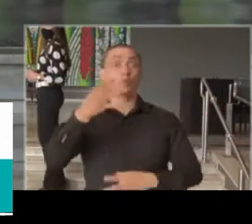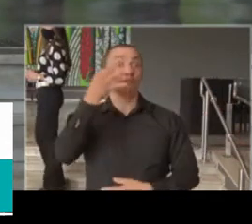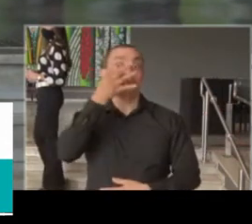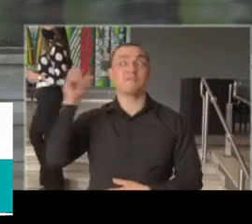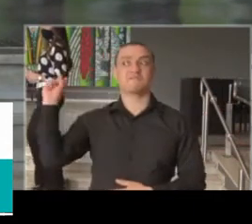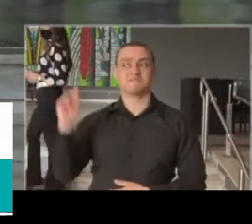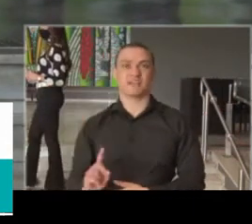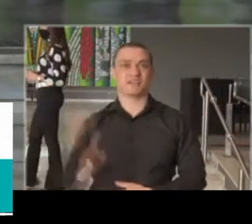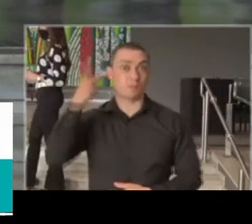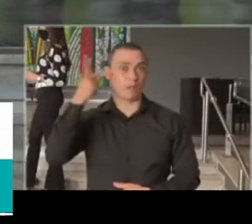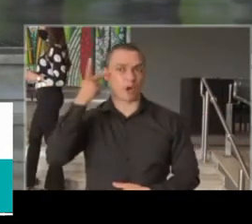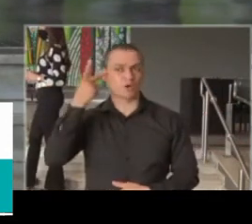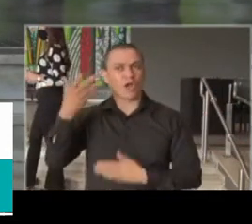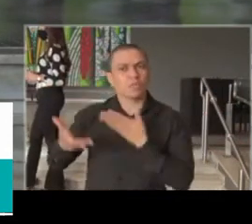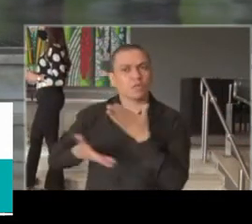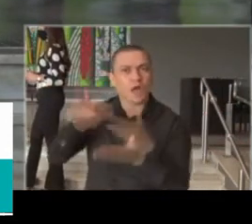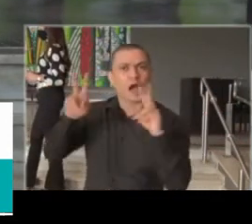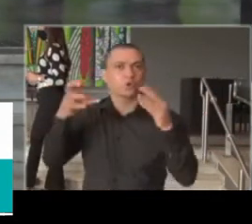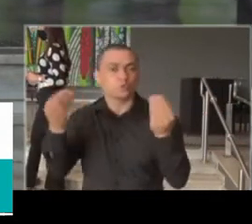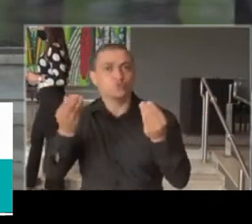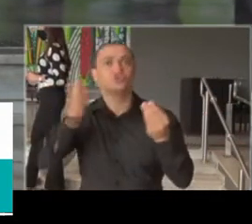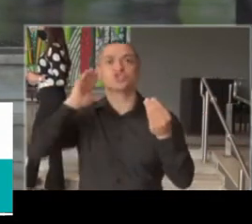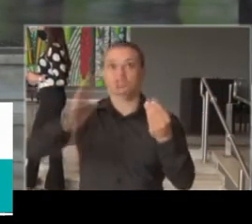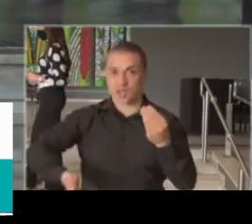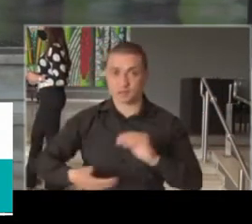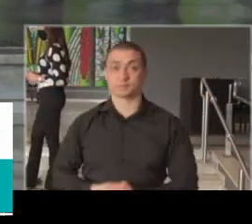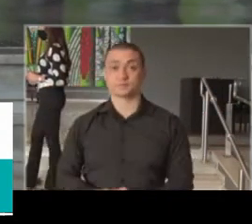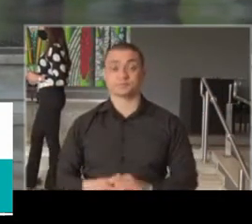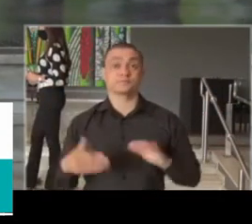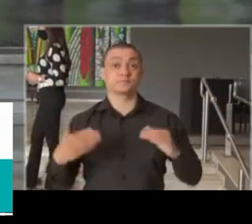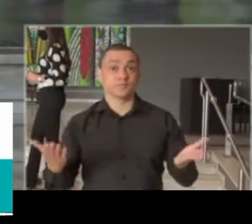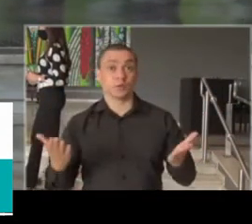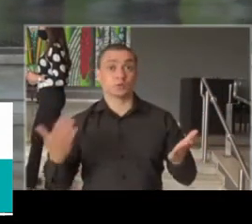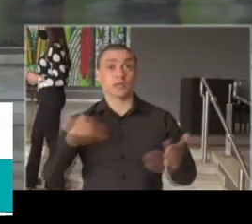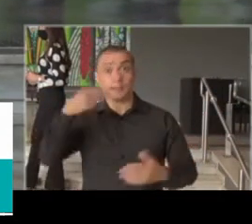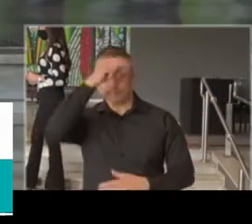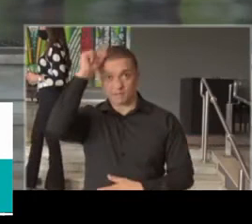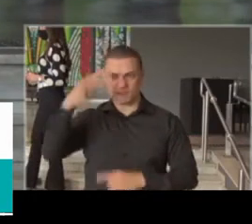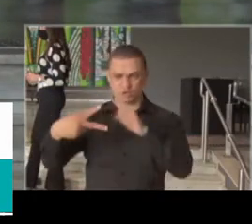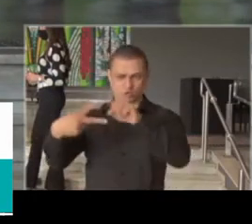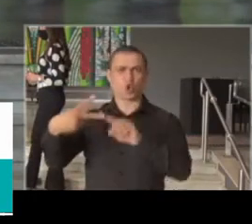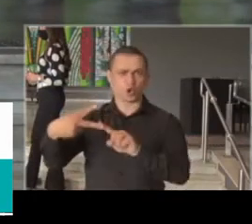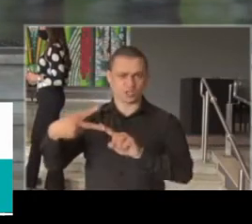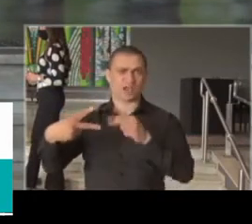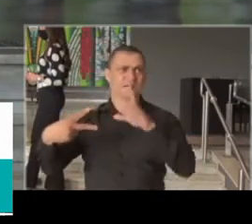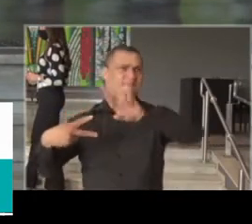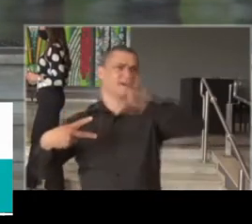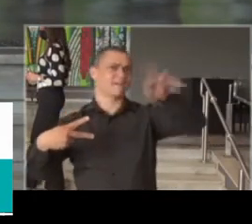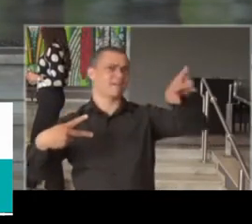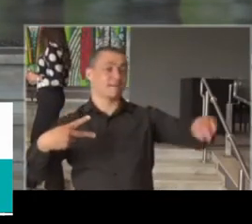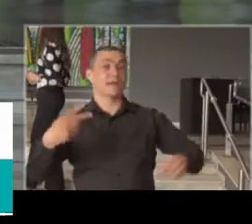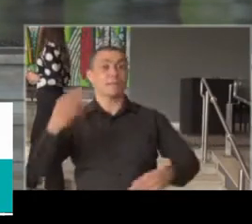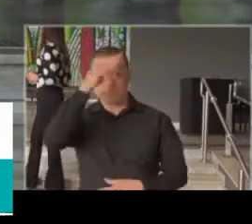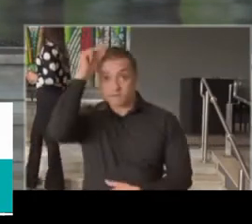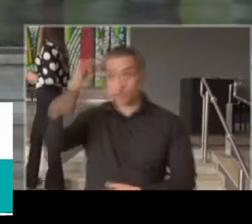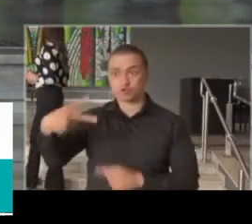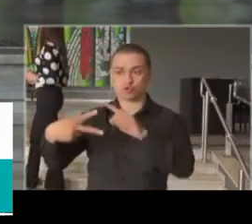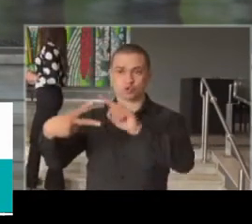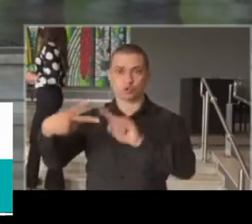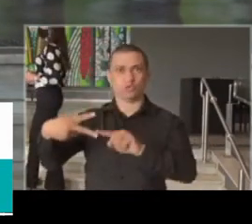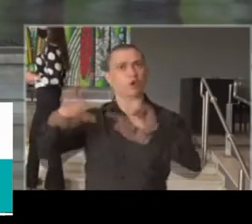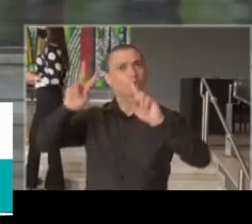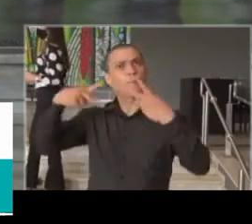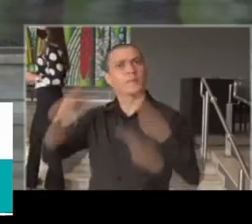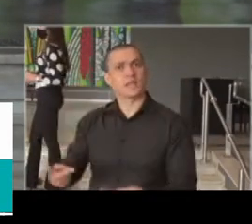aqui a São Paulo tratar desse assunto conosco. E, para citar 2 prefeitos, entre muitos, mas apenas